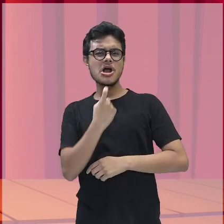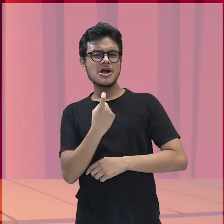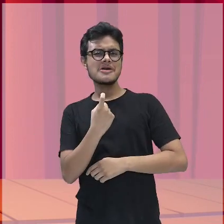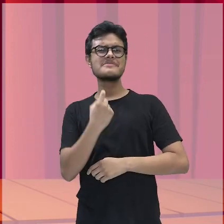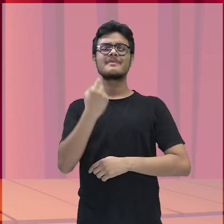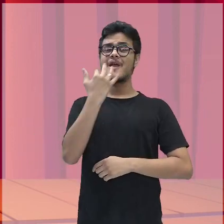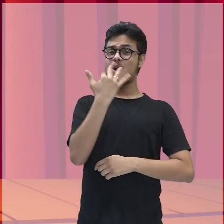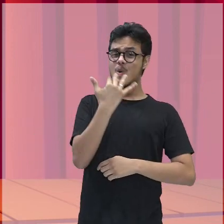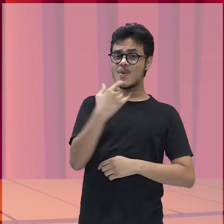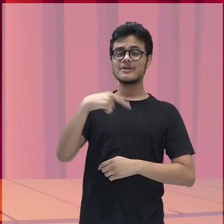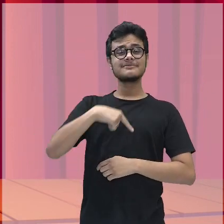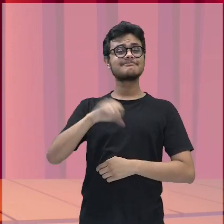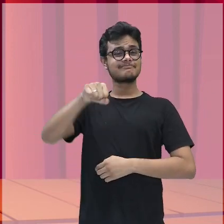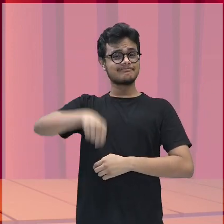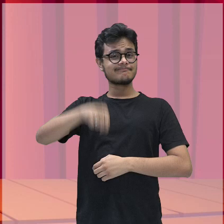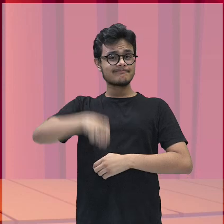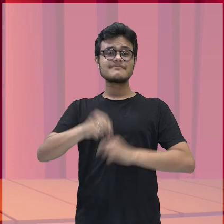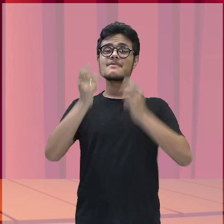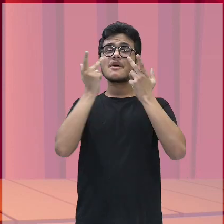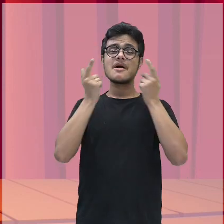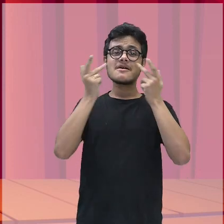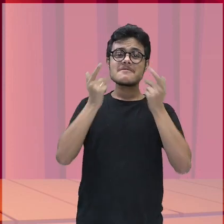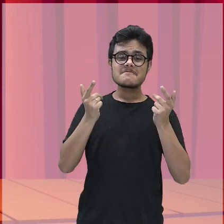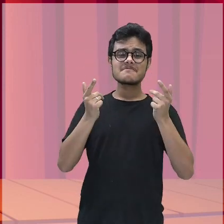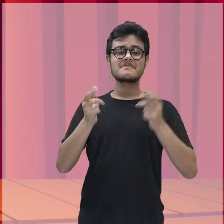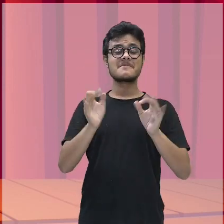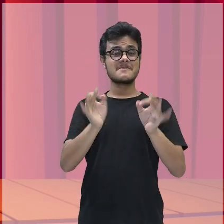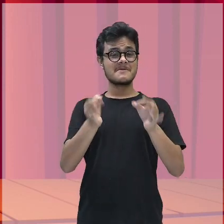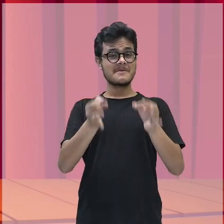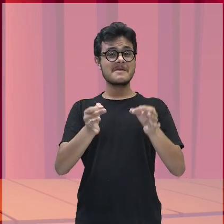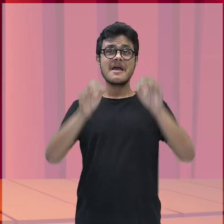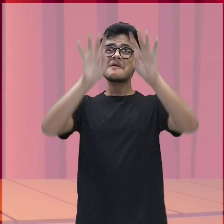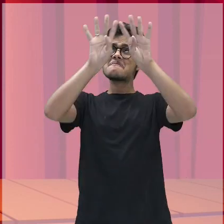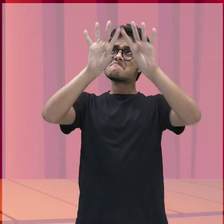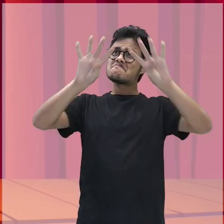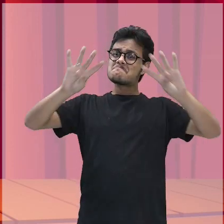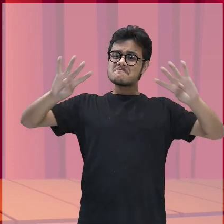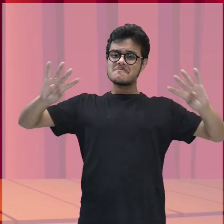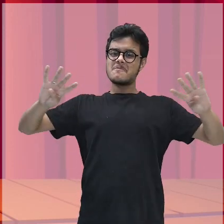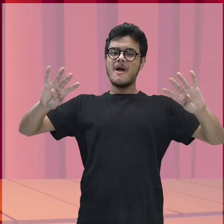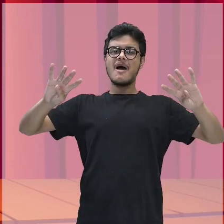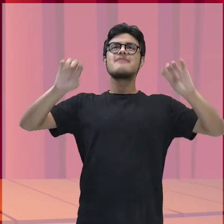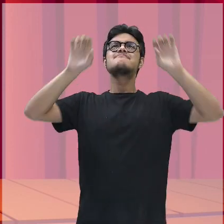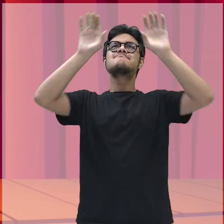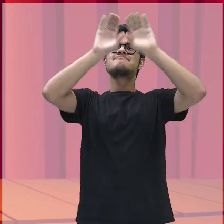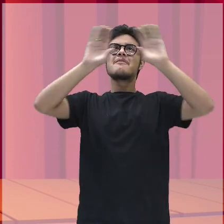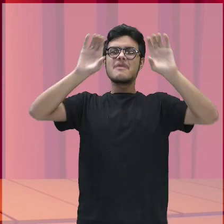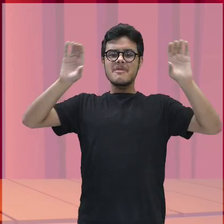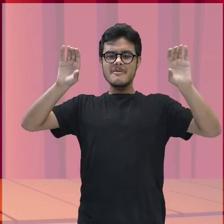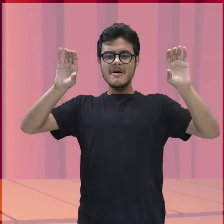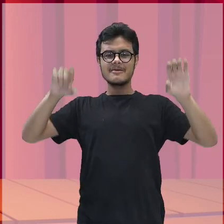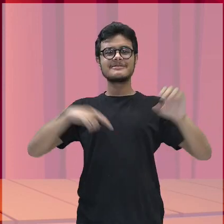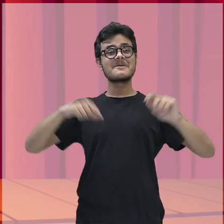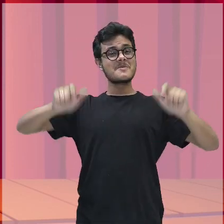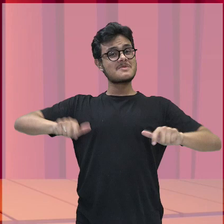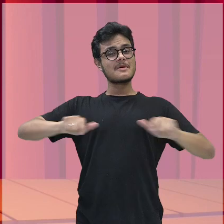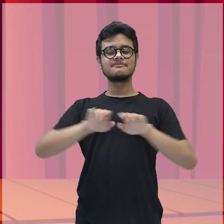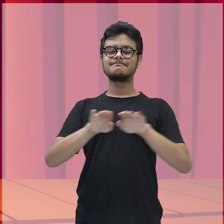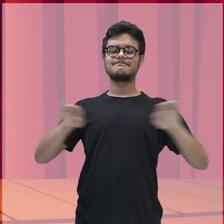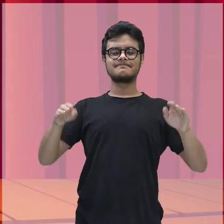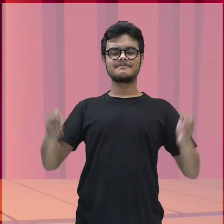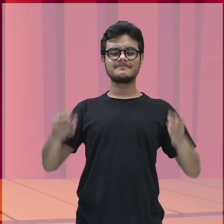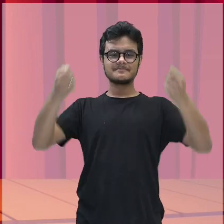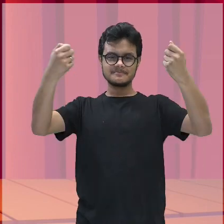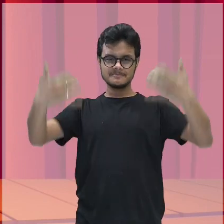estão presentes no pano de boca de um teatro, de um palco, não é verdade? Porque nós estamos no palco, nós vamos